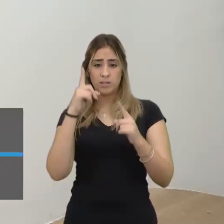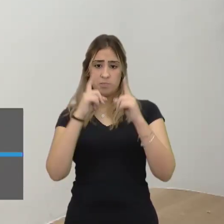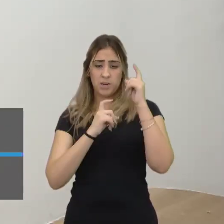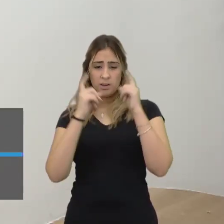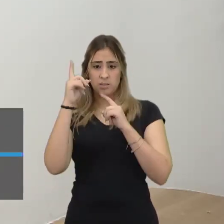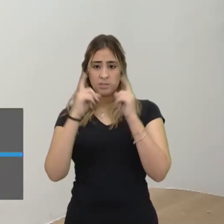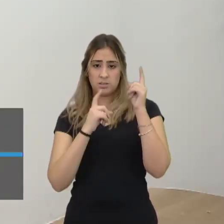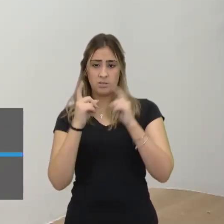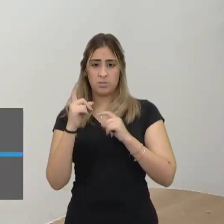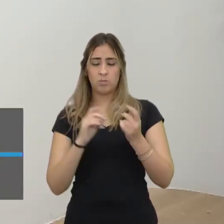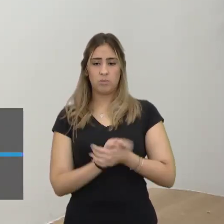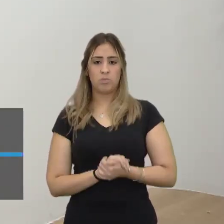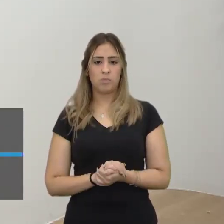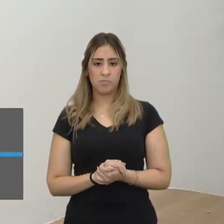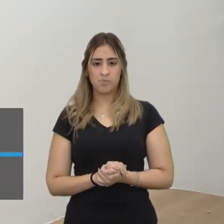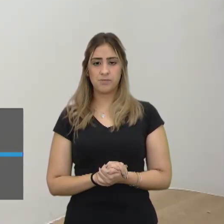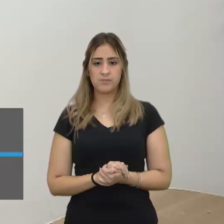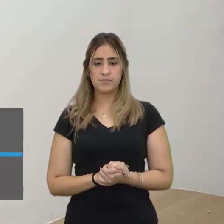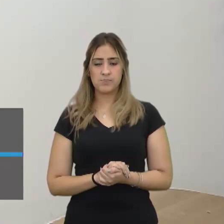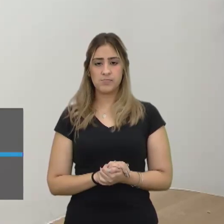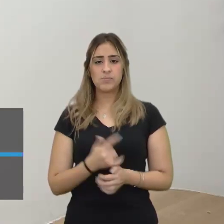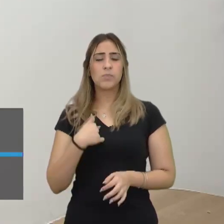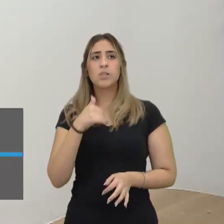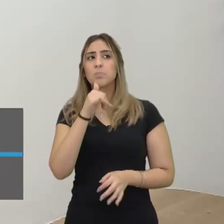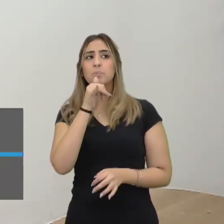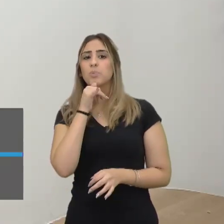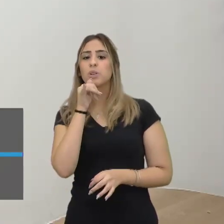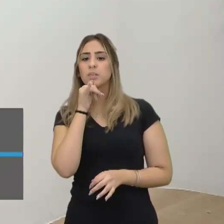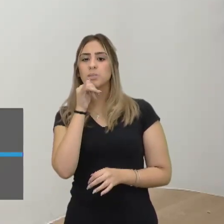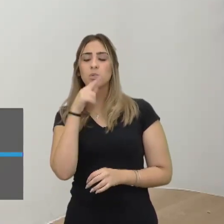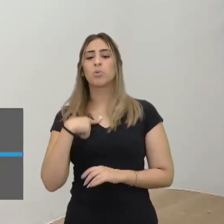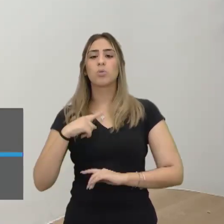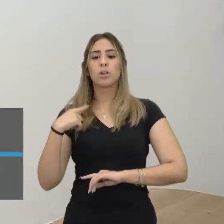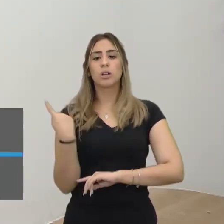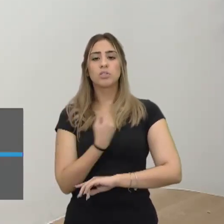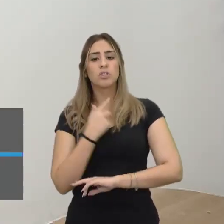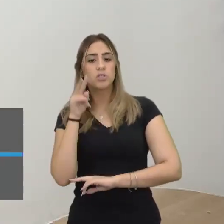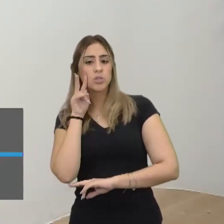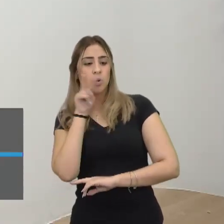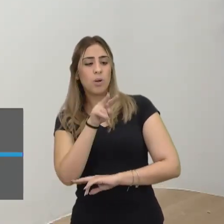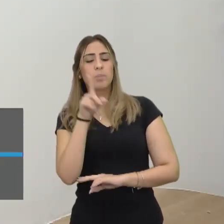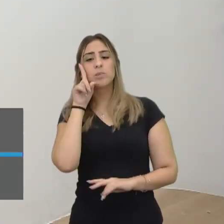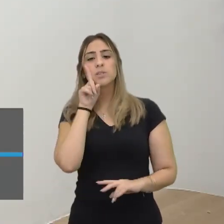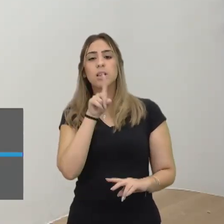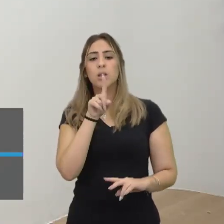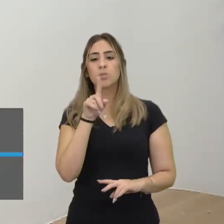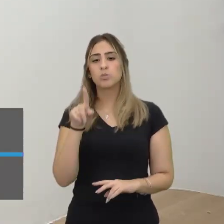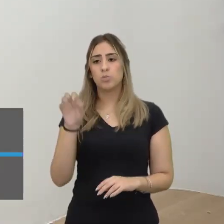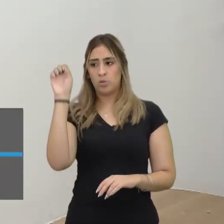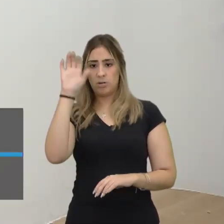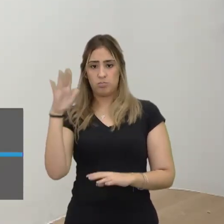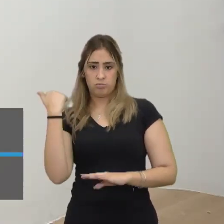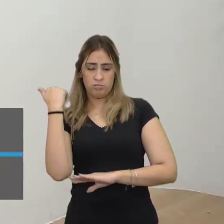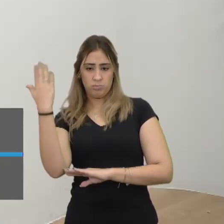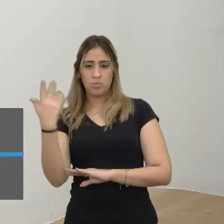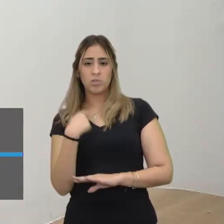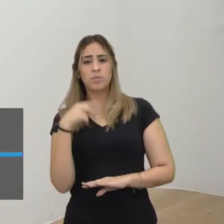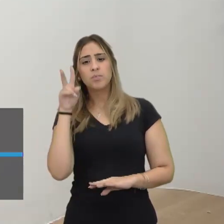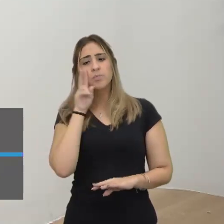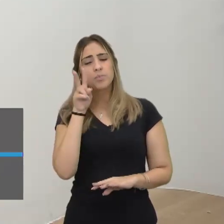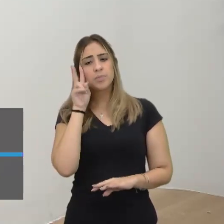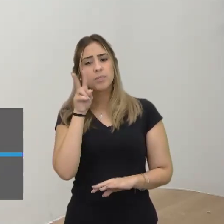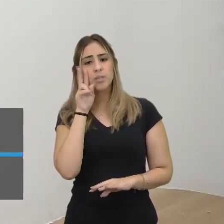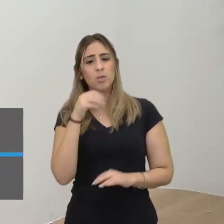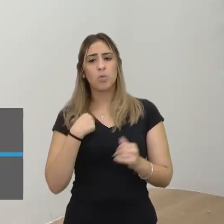expressão civilizatória. Aquela, por exemplo, que quando a gente olha para os Estados Unidos e lembra de Martin